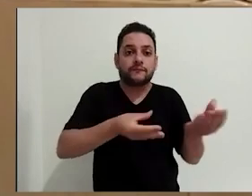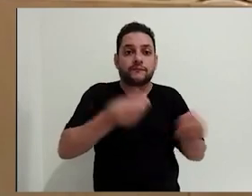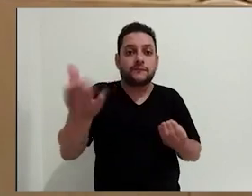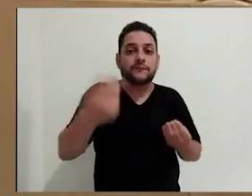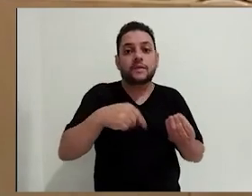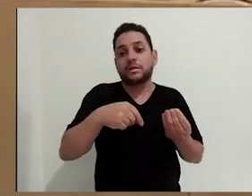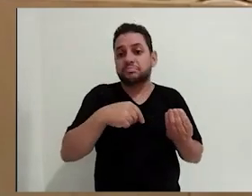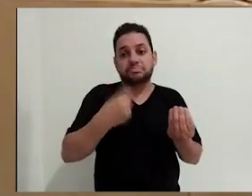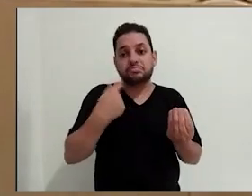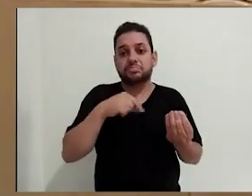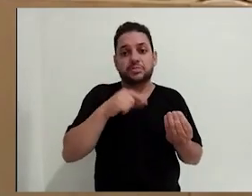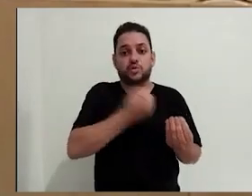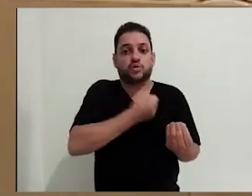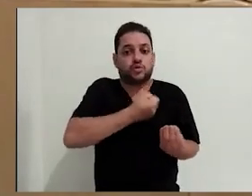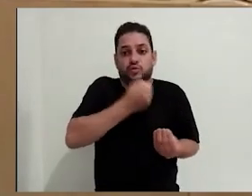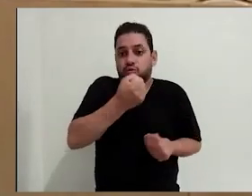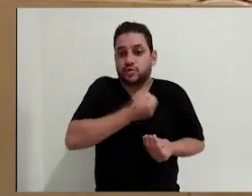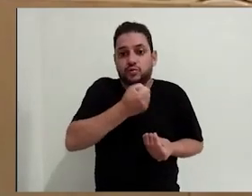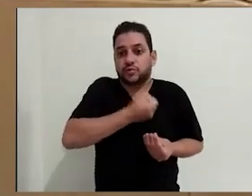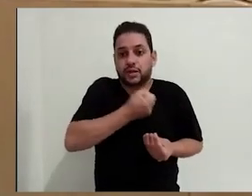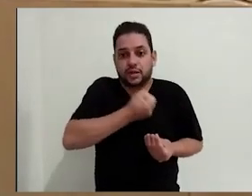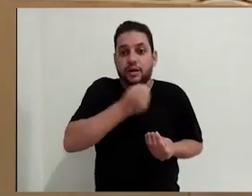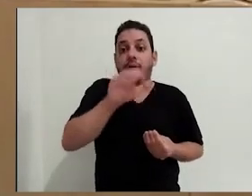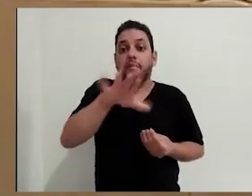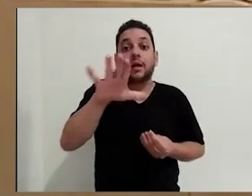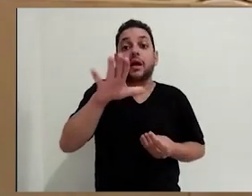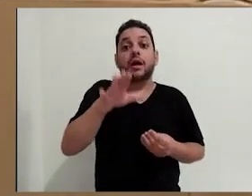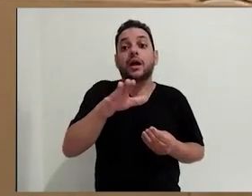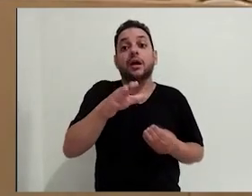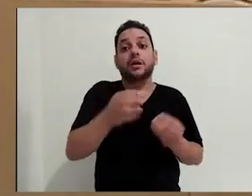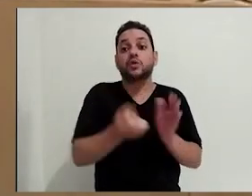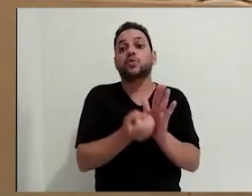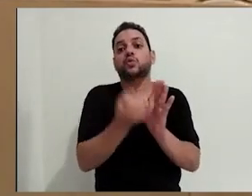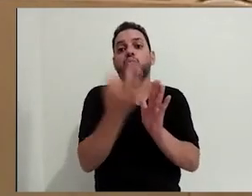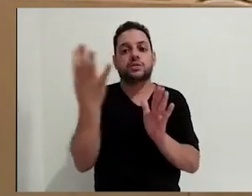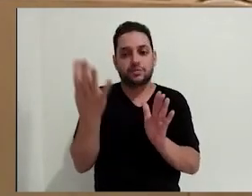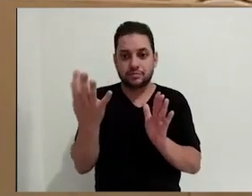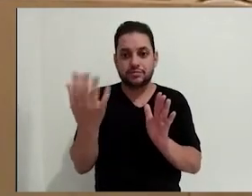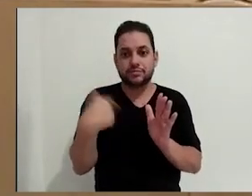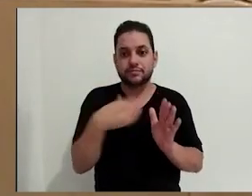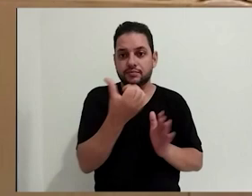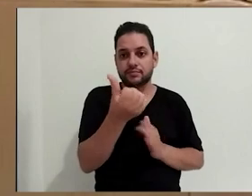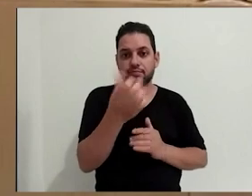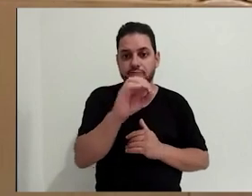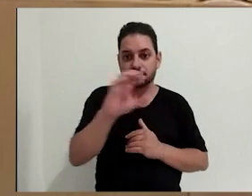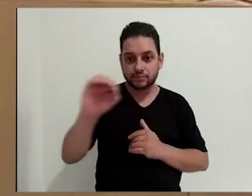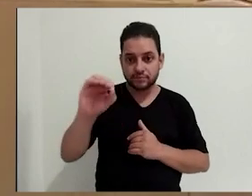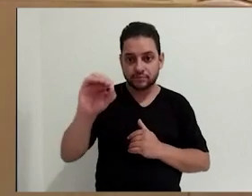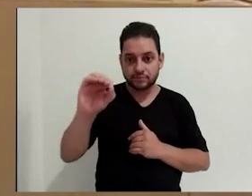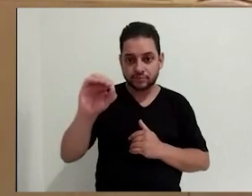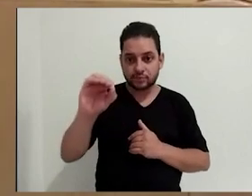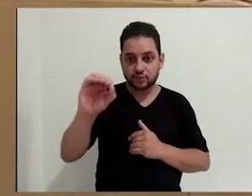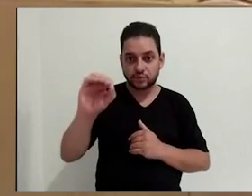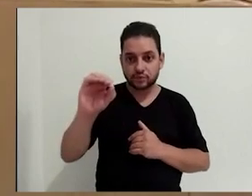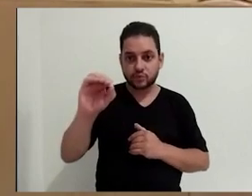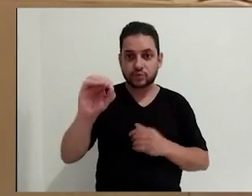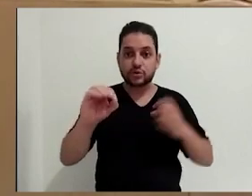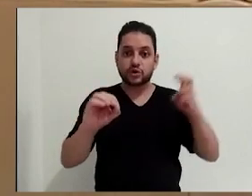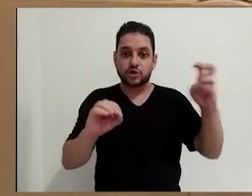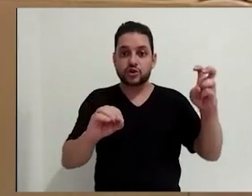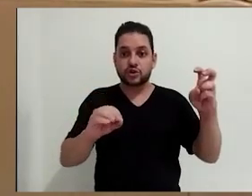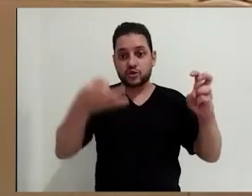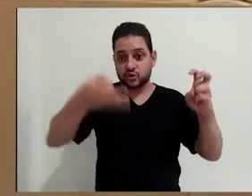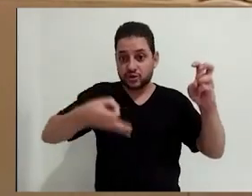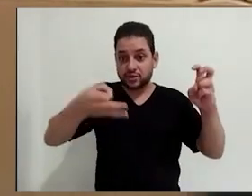aleatória, numérica, mas assim, por quantidade. Então, se são 600 processos e 5 juízes, vão ser 120 processos para cada um dos juízes e eles são